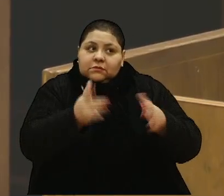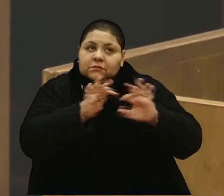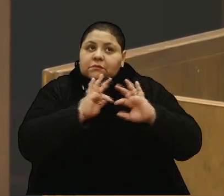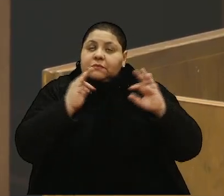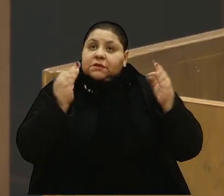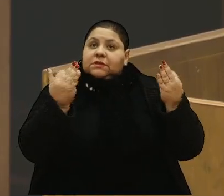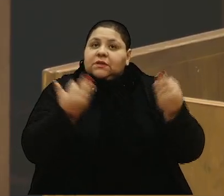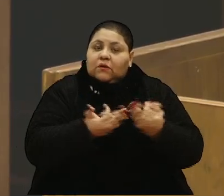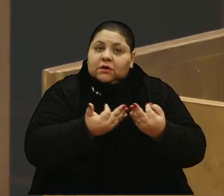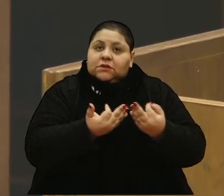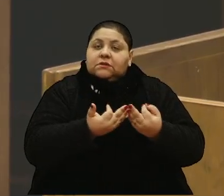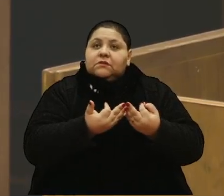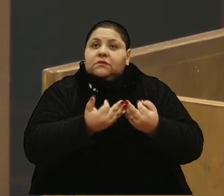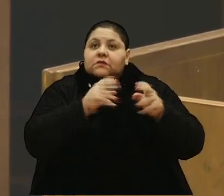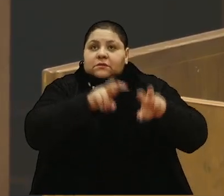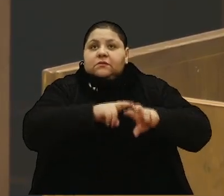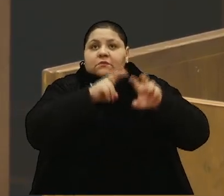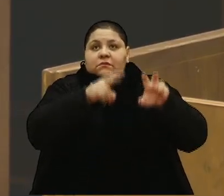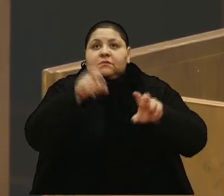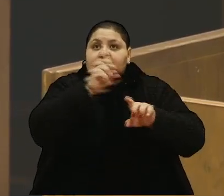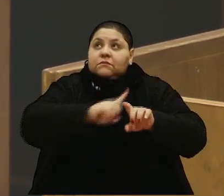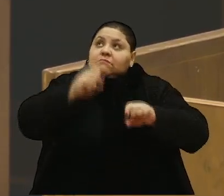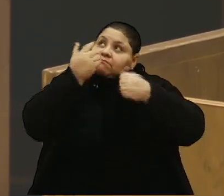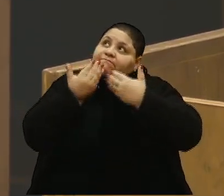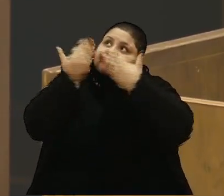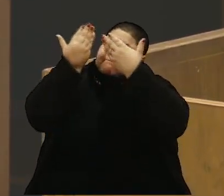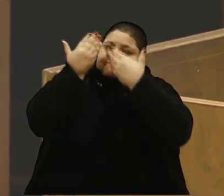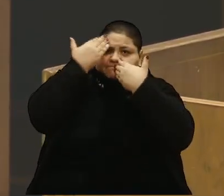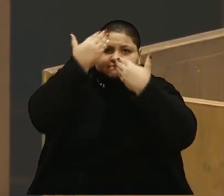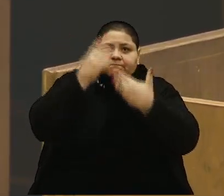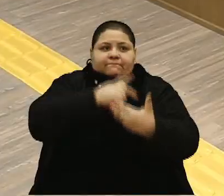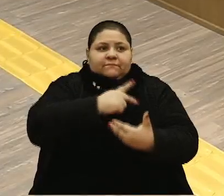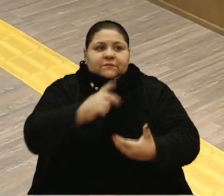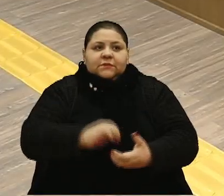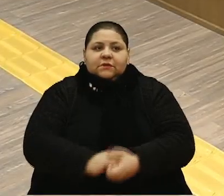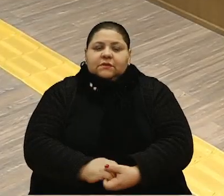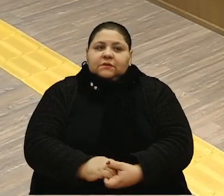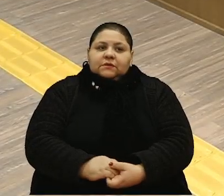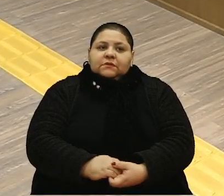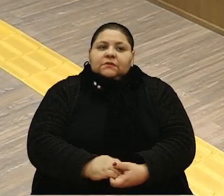do seu Valdemar Boltz, né, que Deus o tenha. Obrigado, presidente. Obrigado, vereador